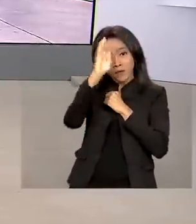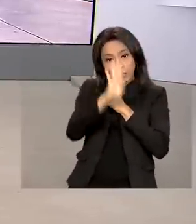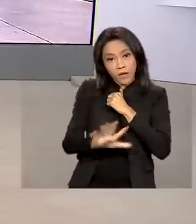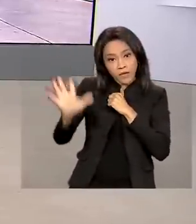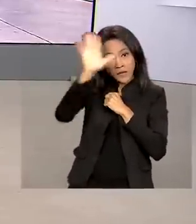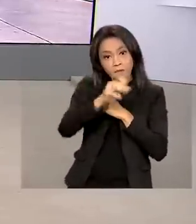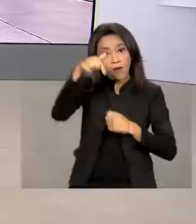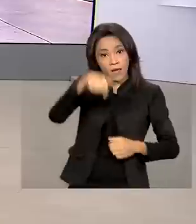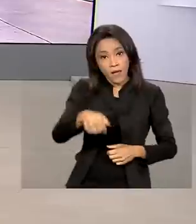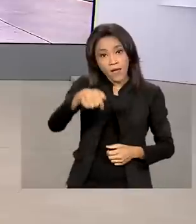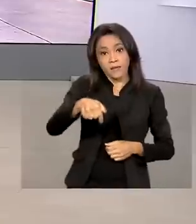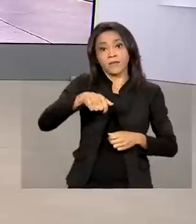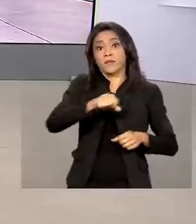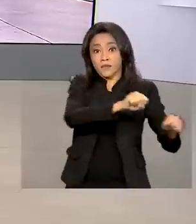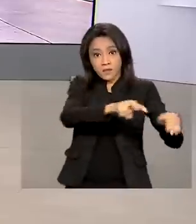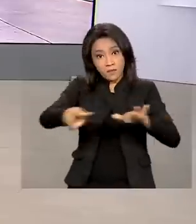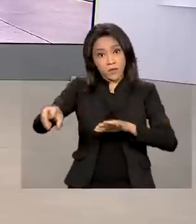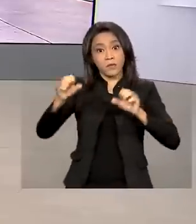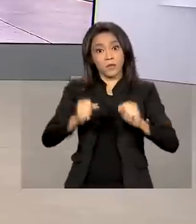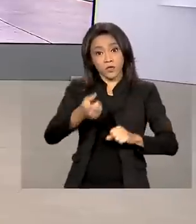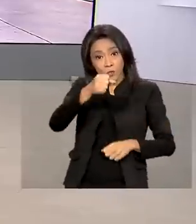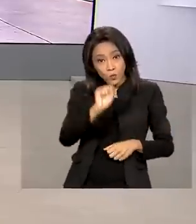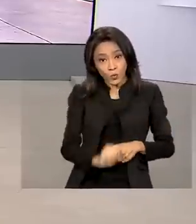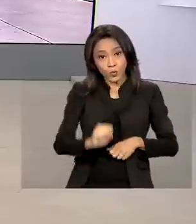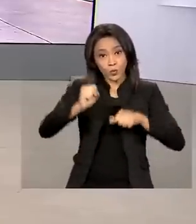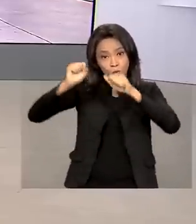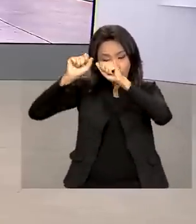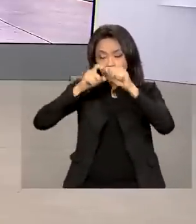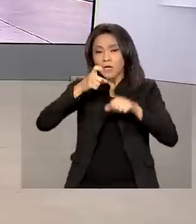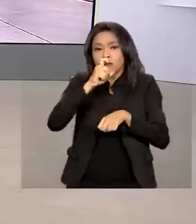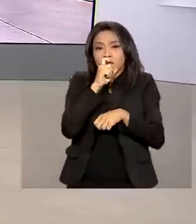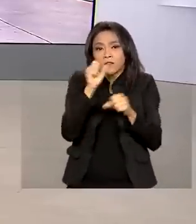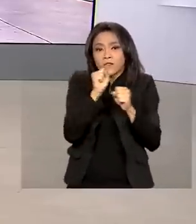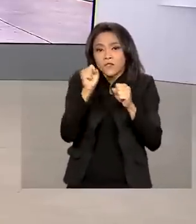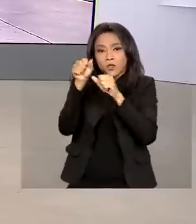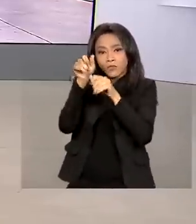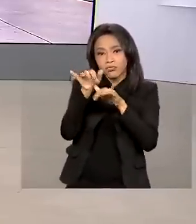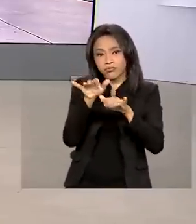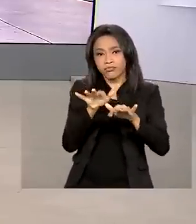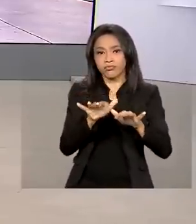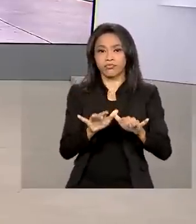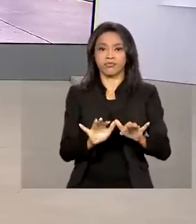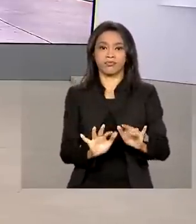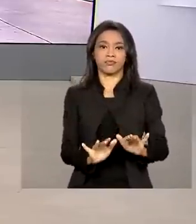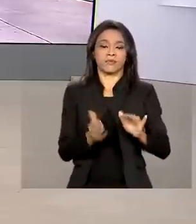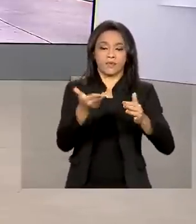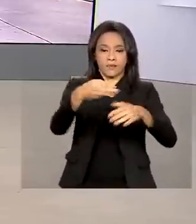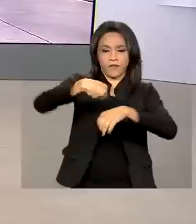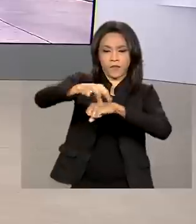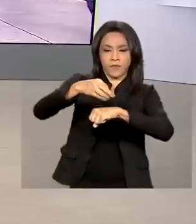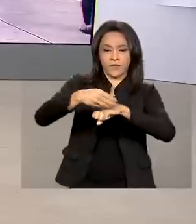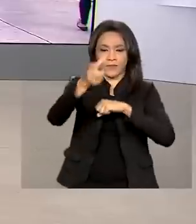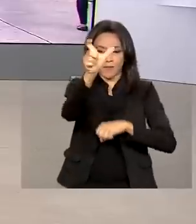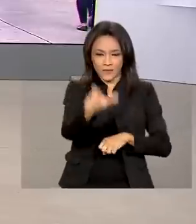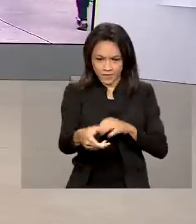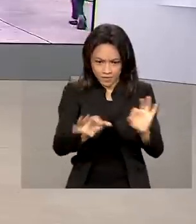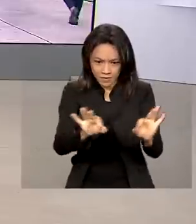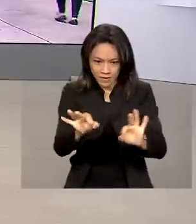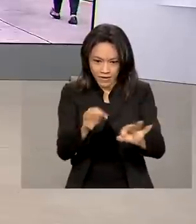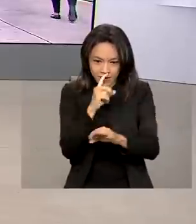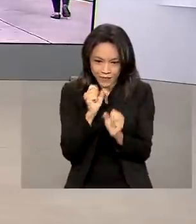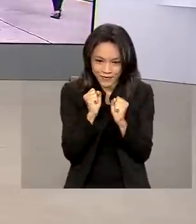semana pode ter, inclusive, geada na região sul. Glauco de Queiroz, direto aqui de Brasília, traz para a gente as informações. Glauco, preparado aí para o frio? Bom